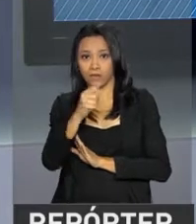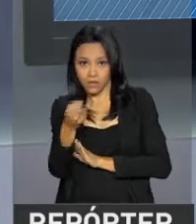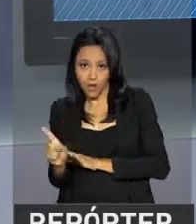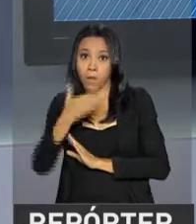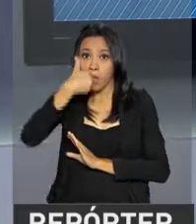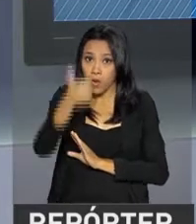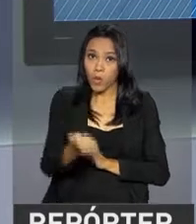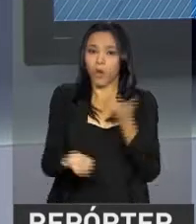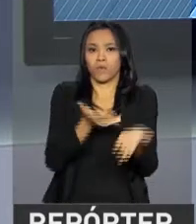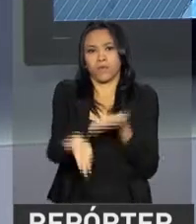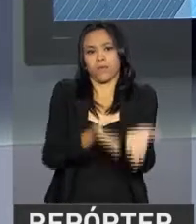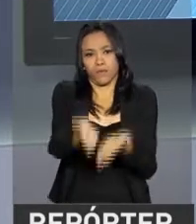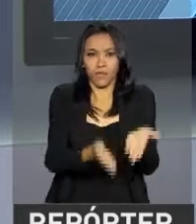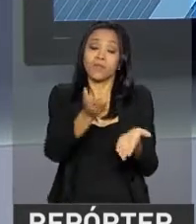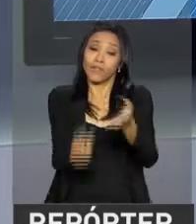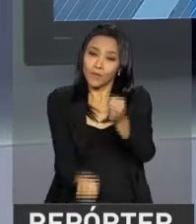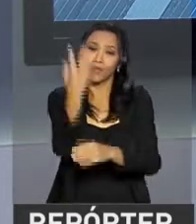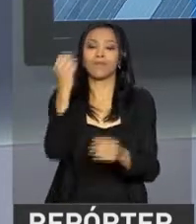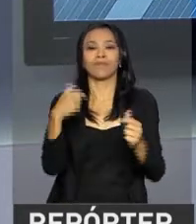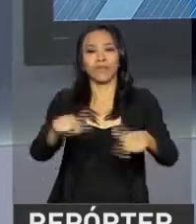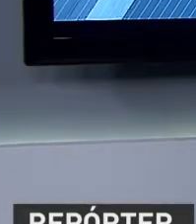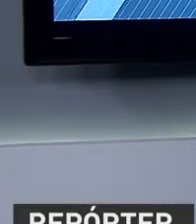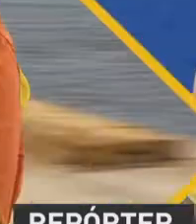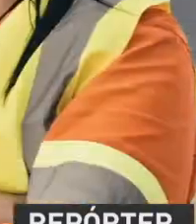origem a investimentos que geraram emprego e renda.